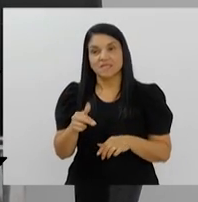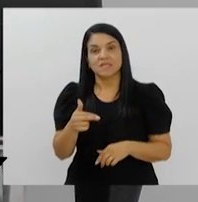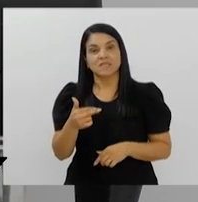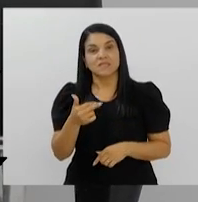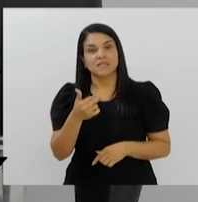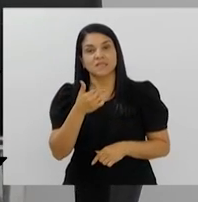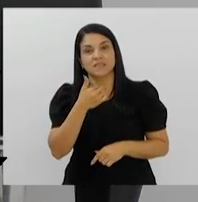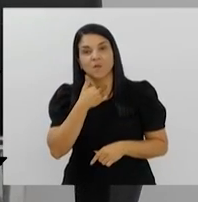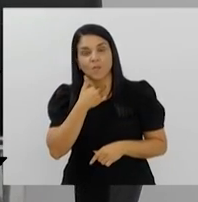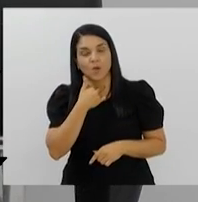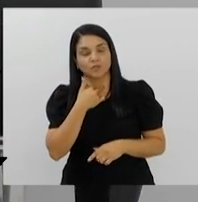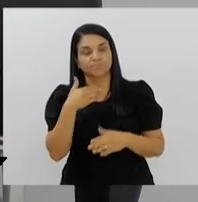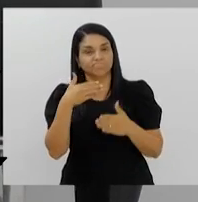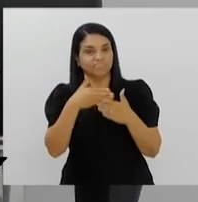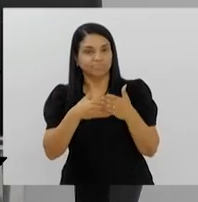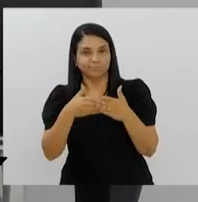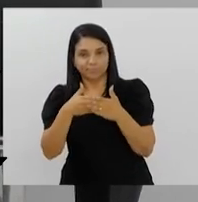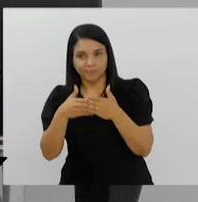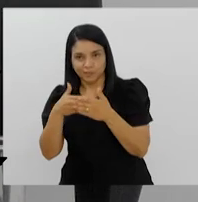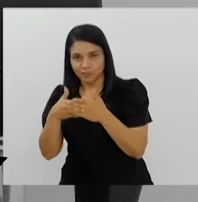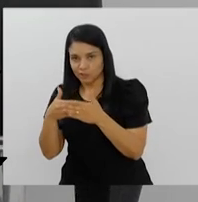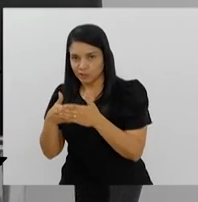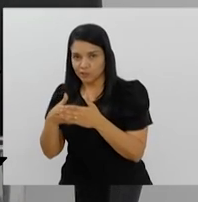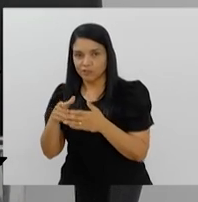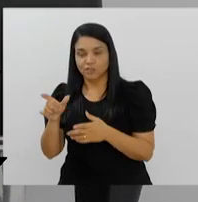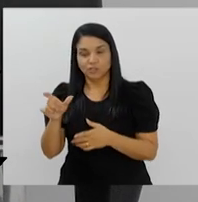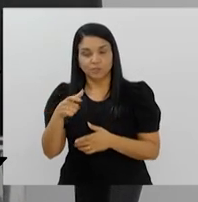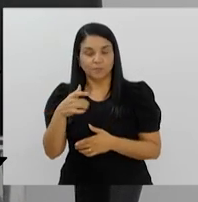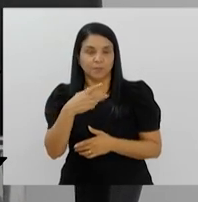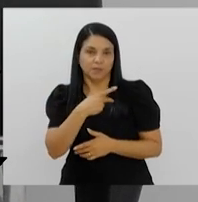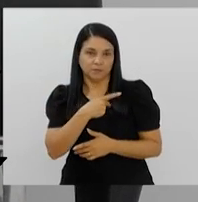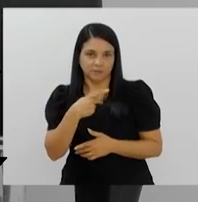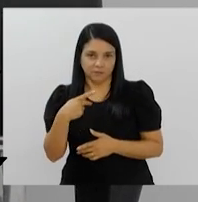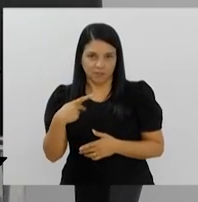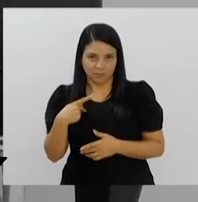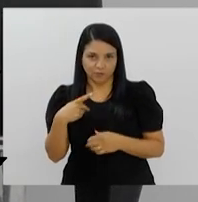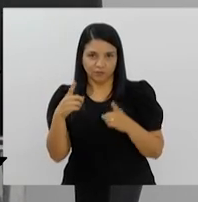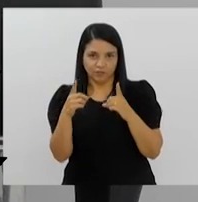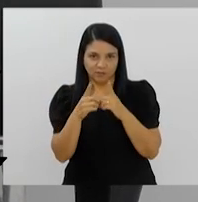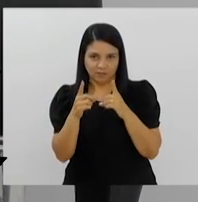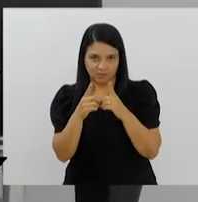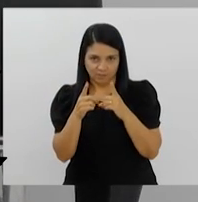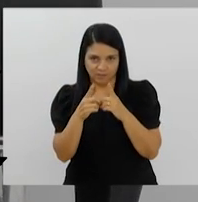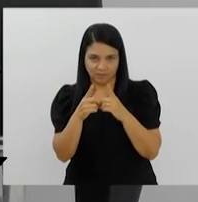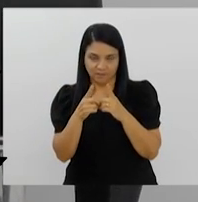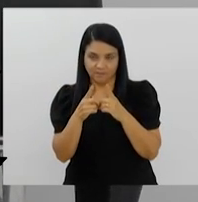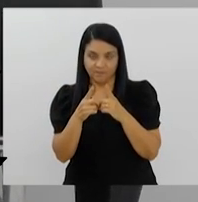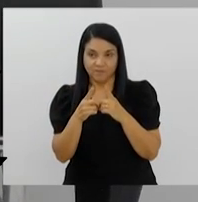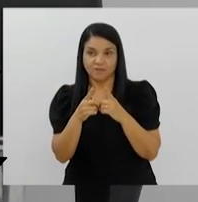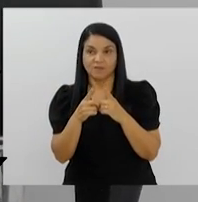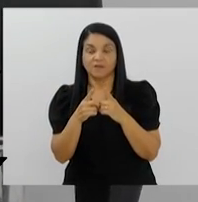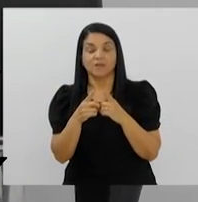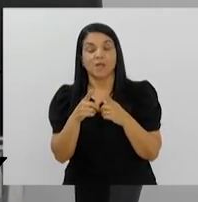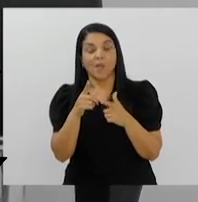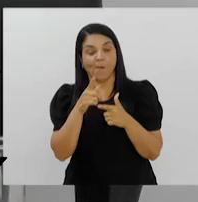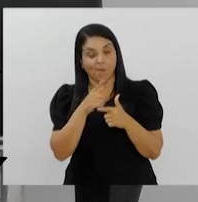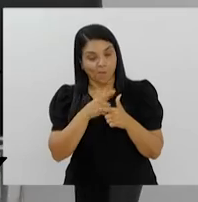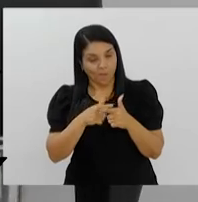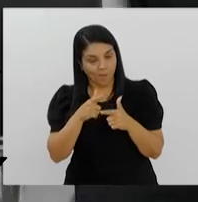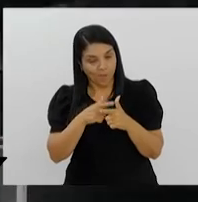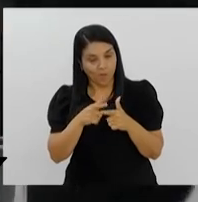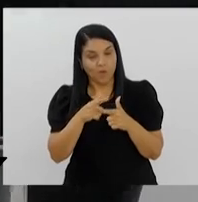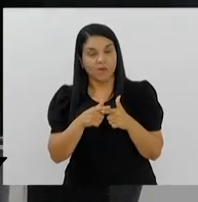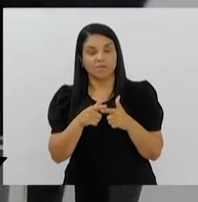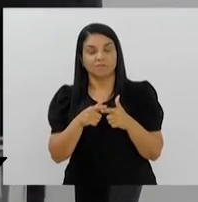impedido de participar de planos privados de assistência à saúde então nós estamos diante de um problema sem